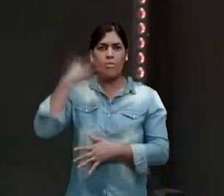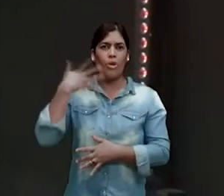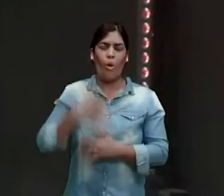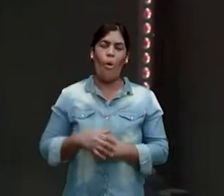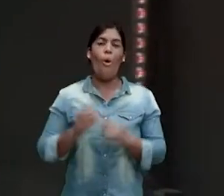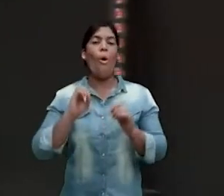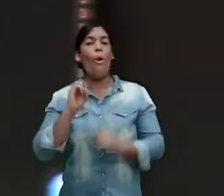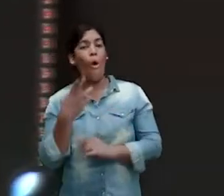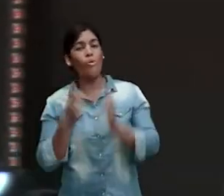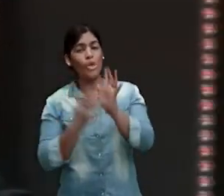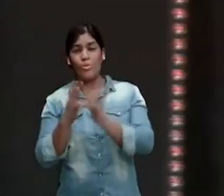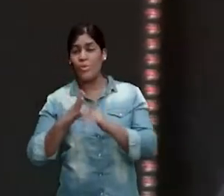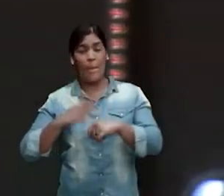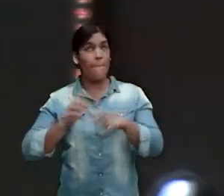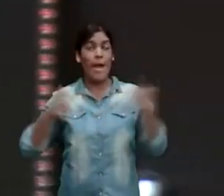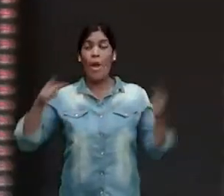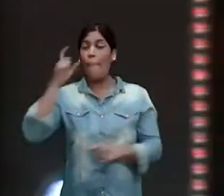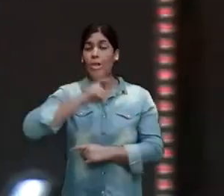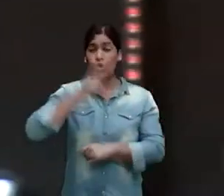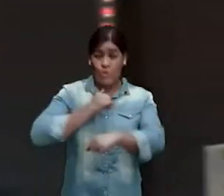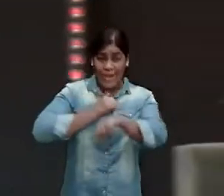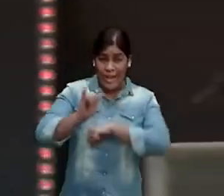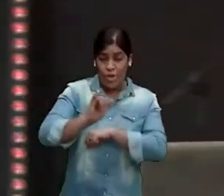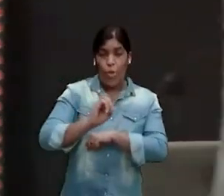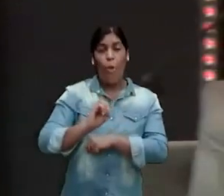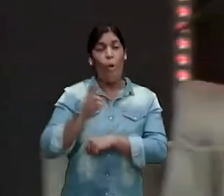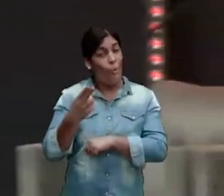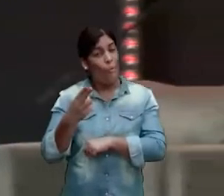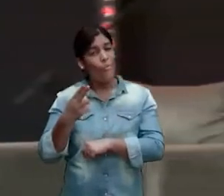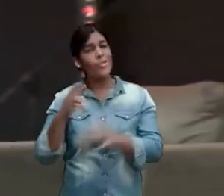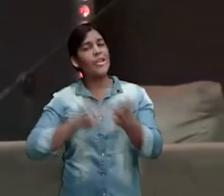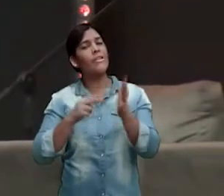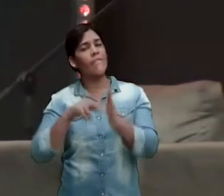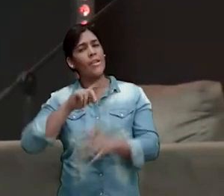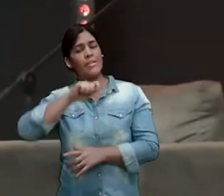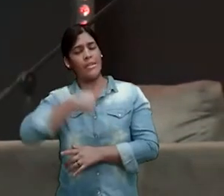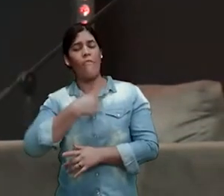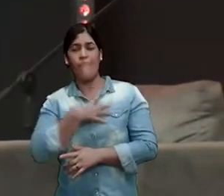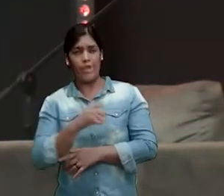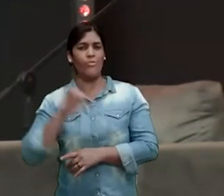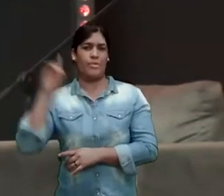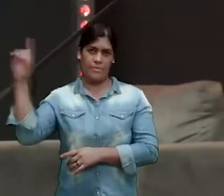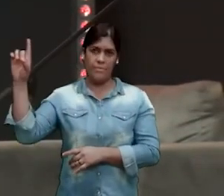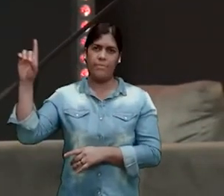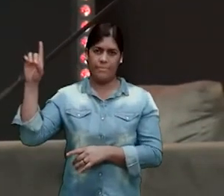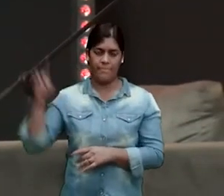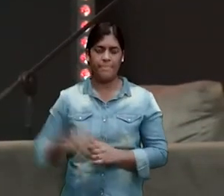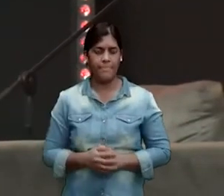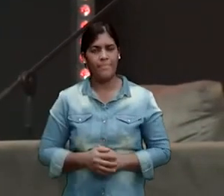maior mentiroso da história humana enganador da história ou é o filho de Deus ah